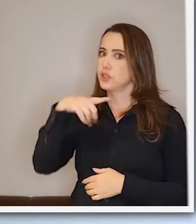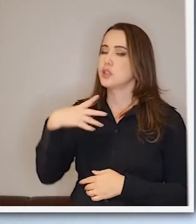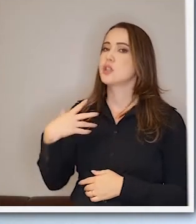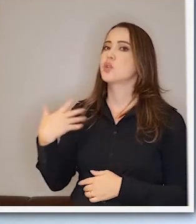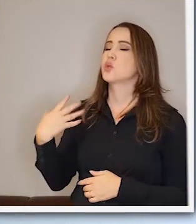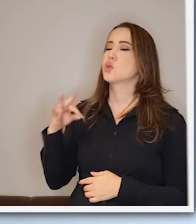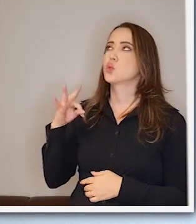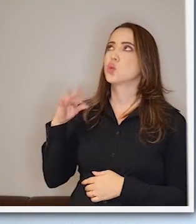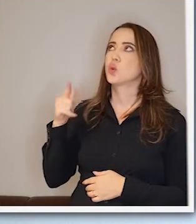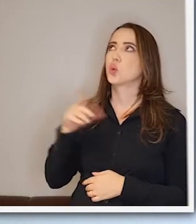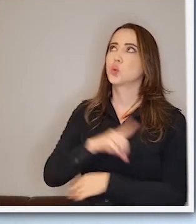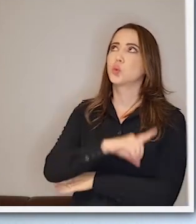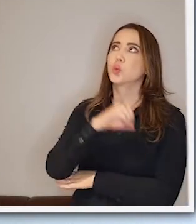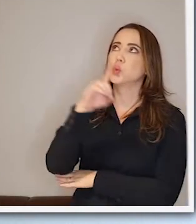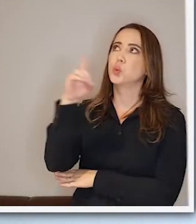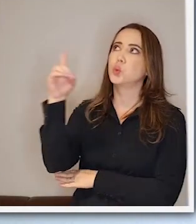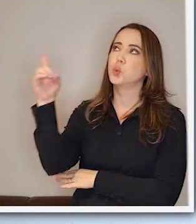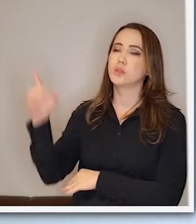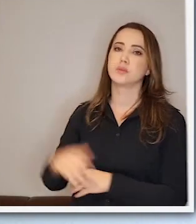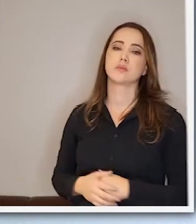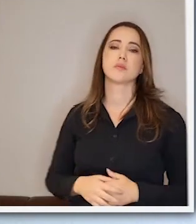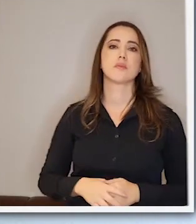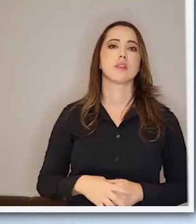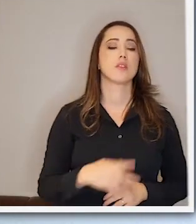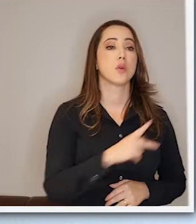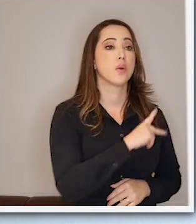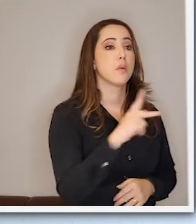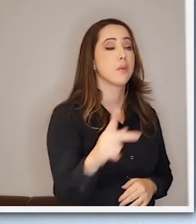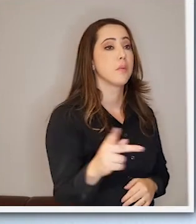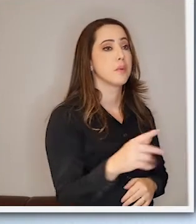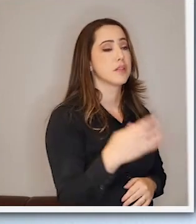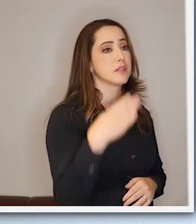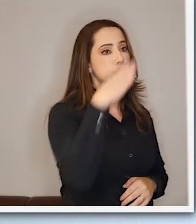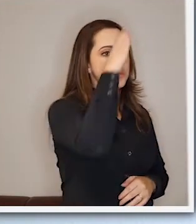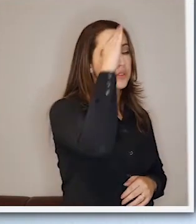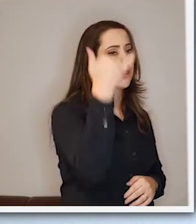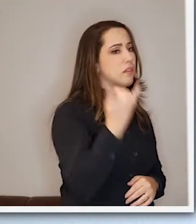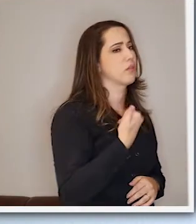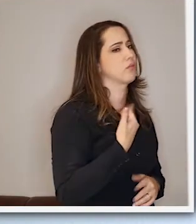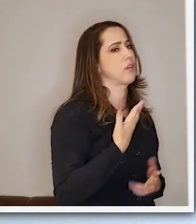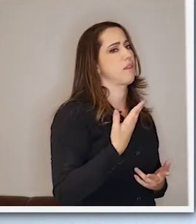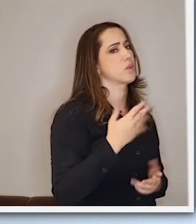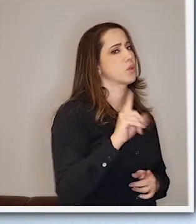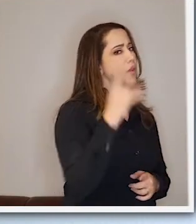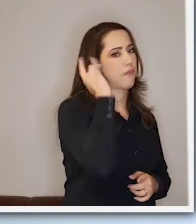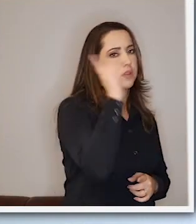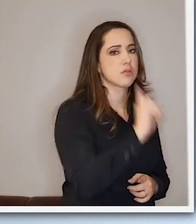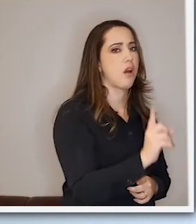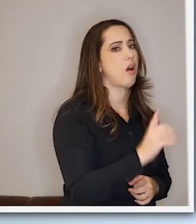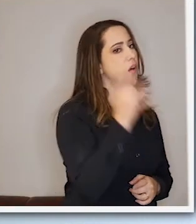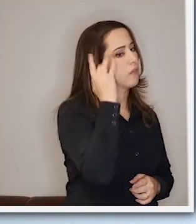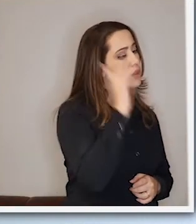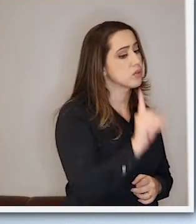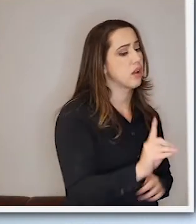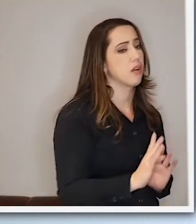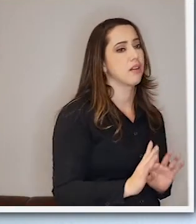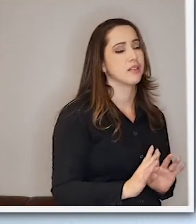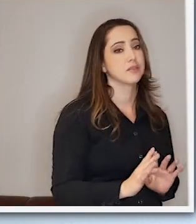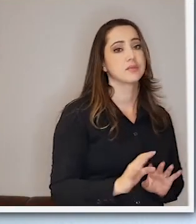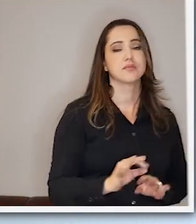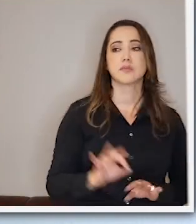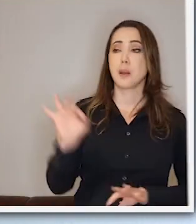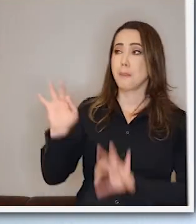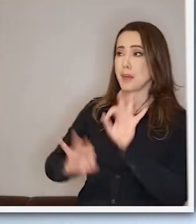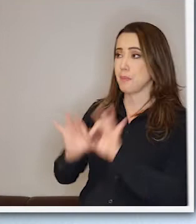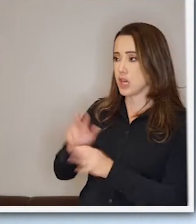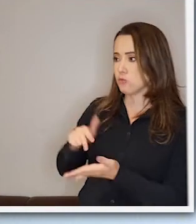lá, vê que é bem diferente, é pepino o dia todo, né? É todo que o presidente virou para mim há 2 semanas atrás e disse,